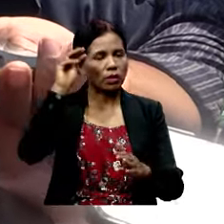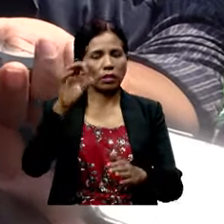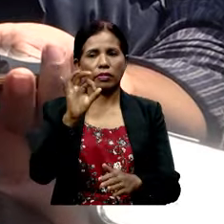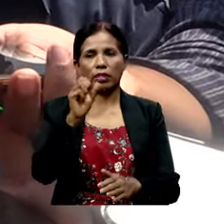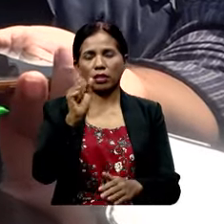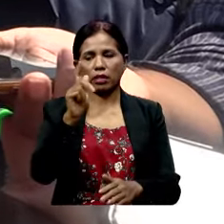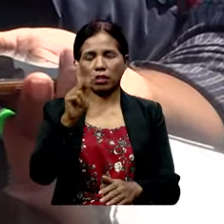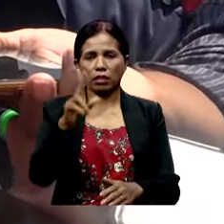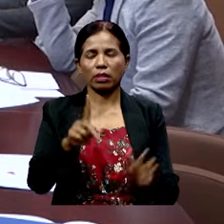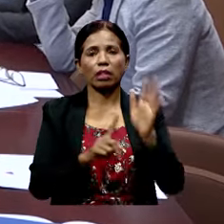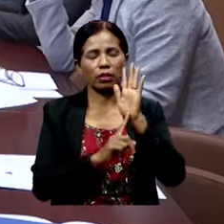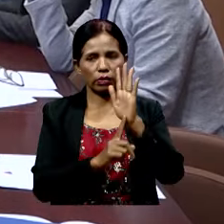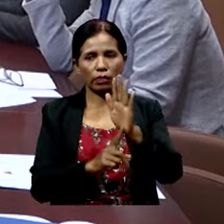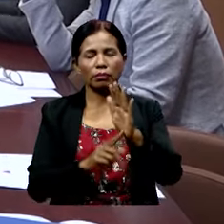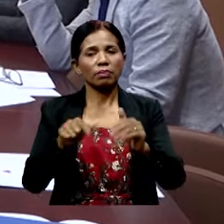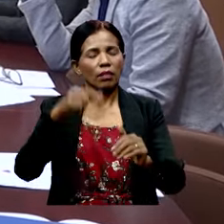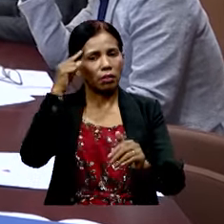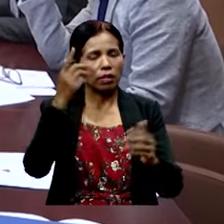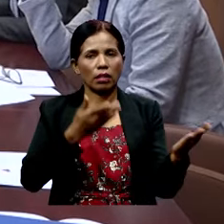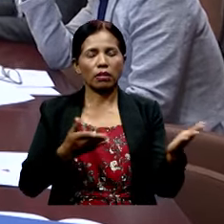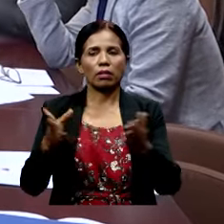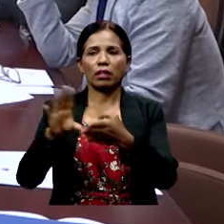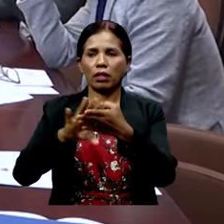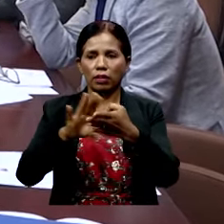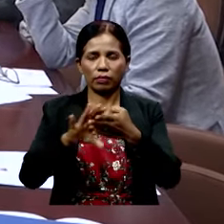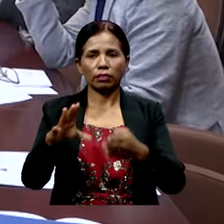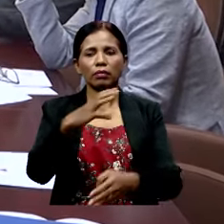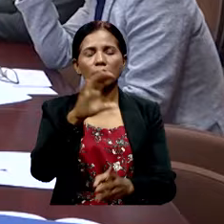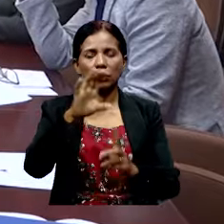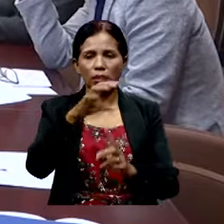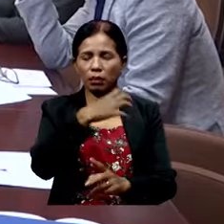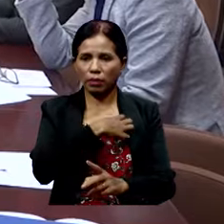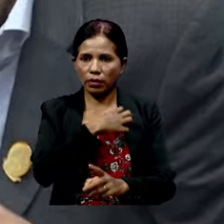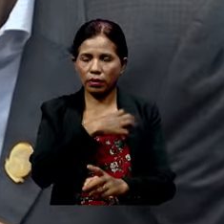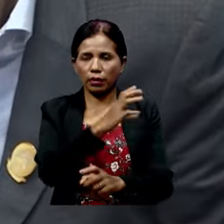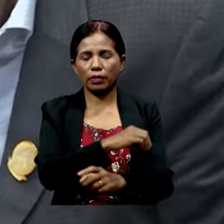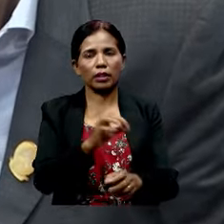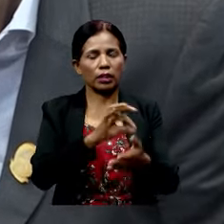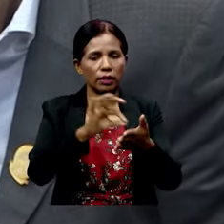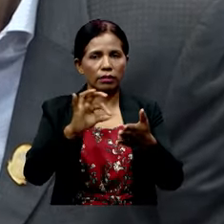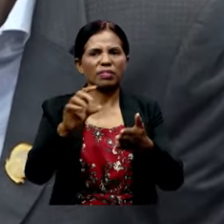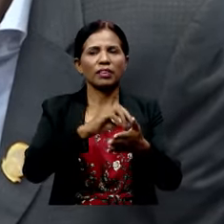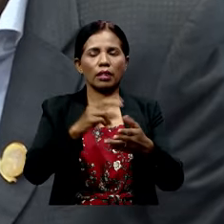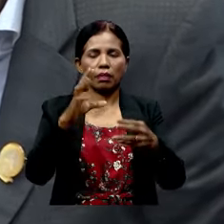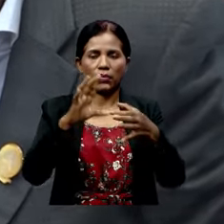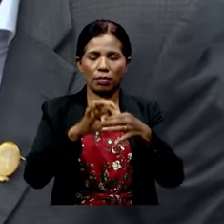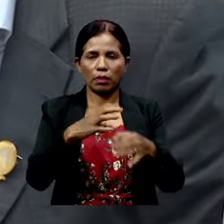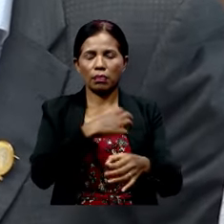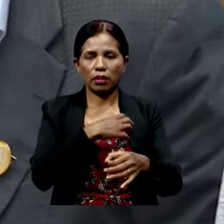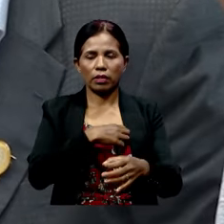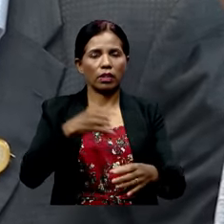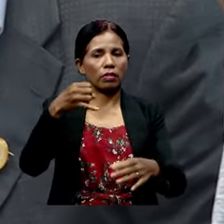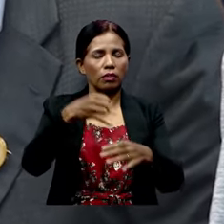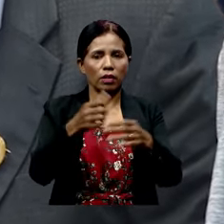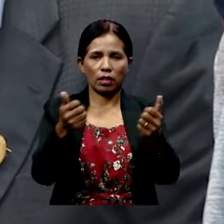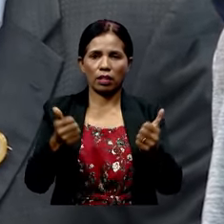Francisco Guterres foi saicata, governo Harukona despacho para comando geral Penetele, o realista membro Penetele envolvido e a arte